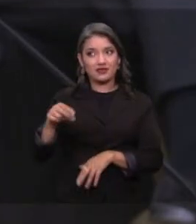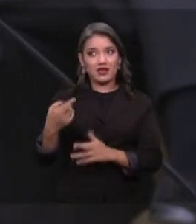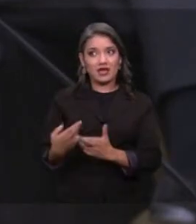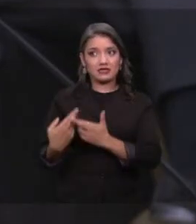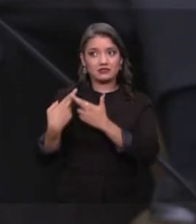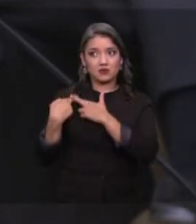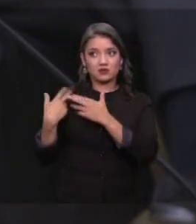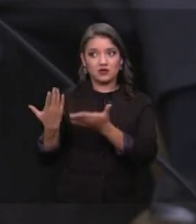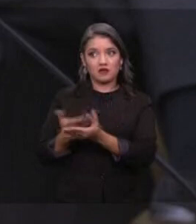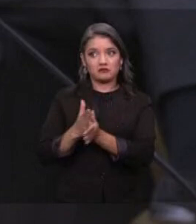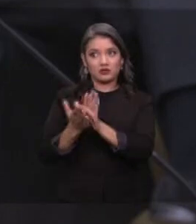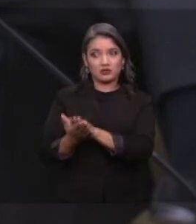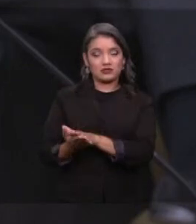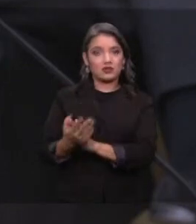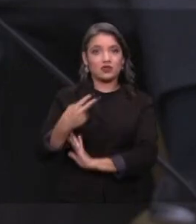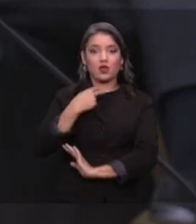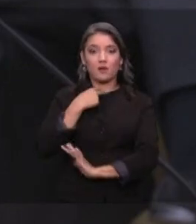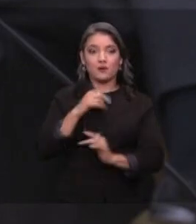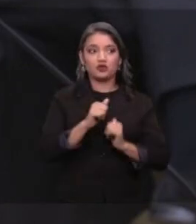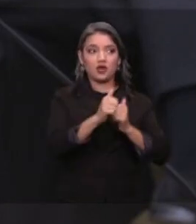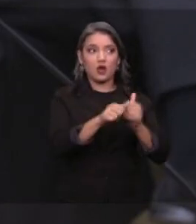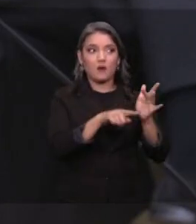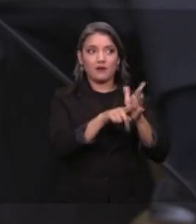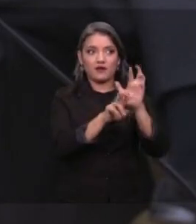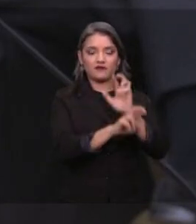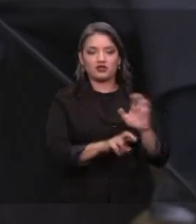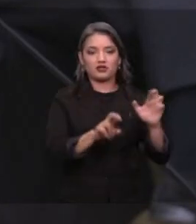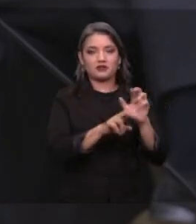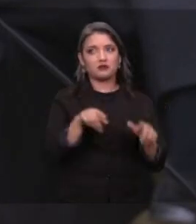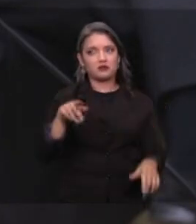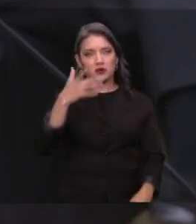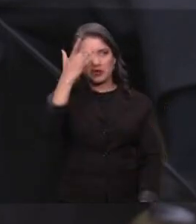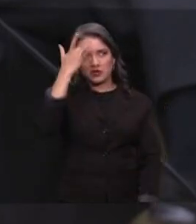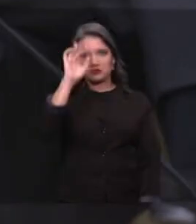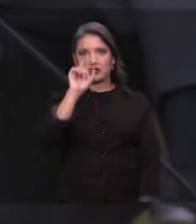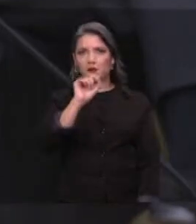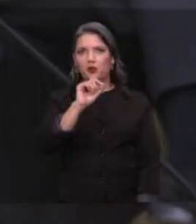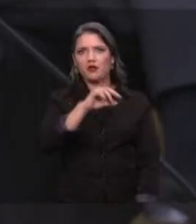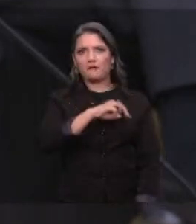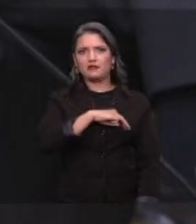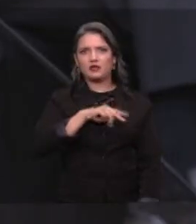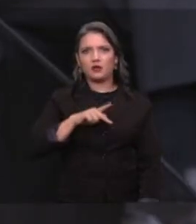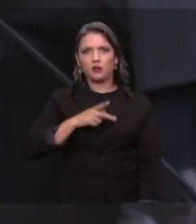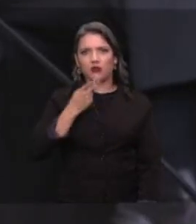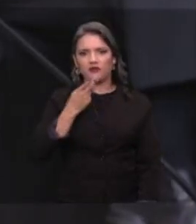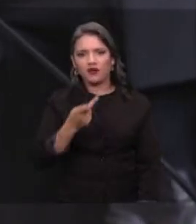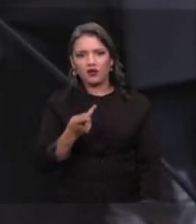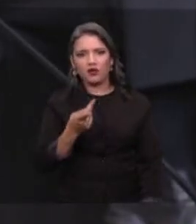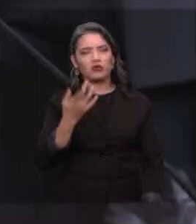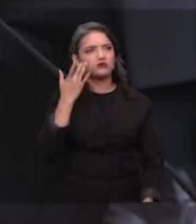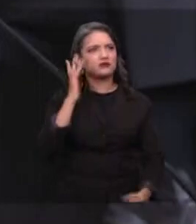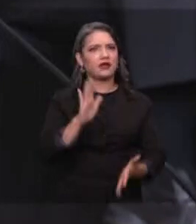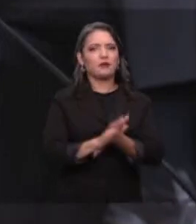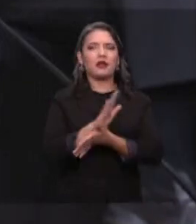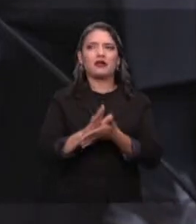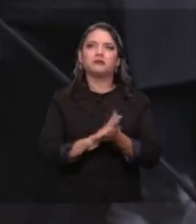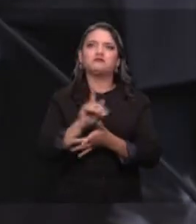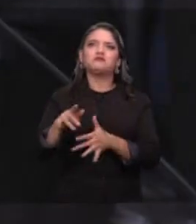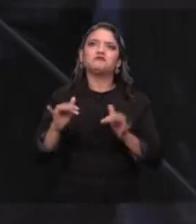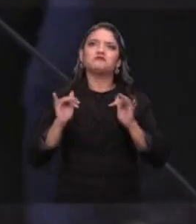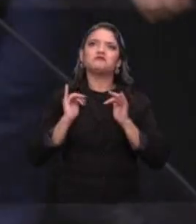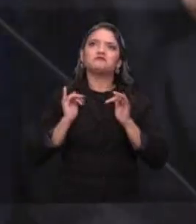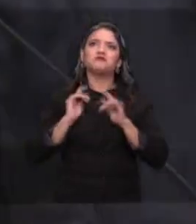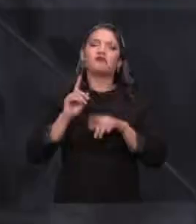alheio ao que é empreendido pela autoridade policial e pelo Ministério Público. Depois, quando este juiz